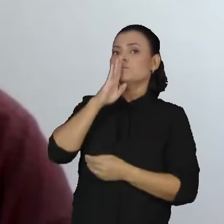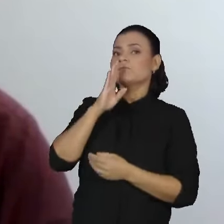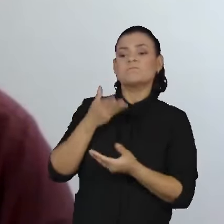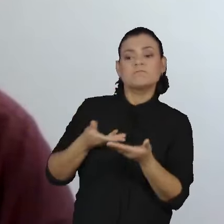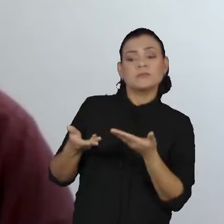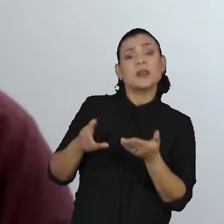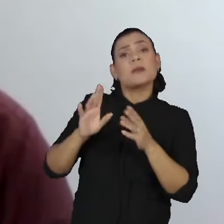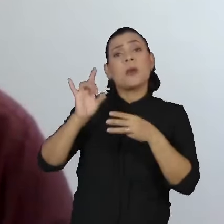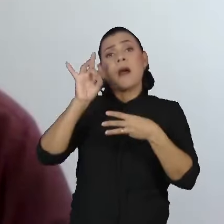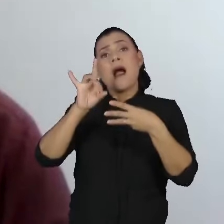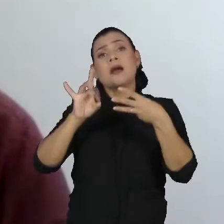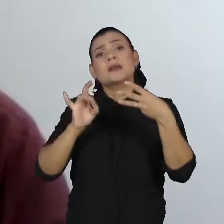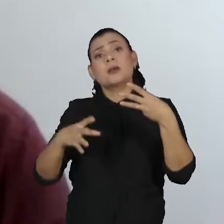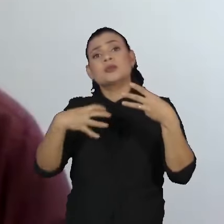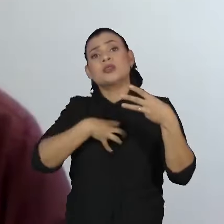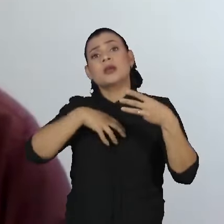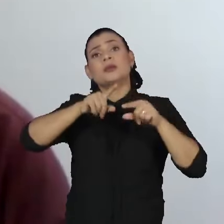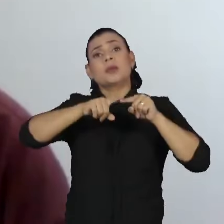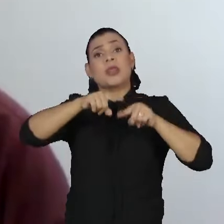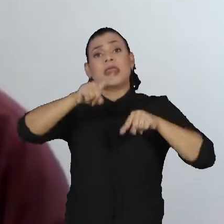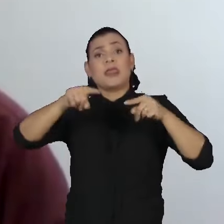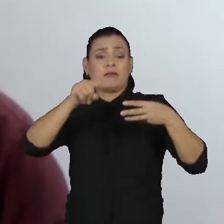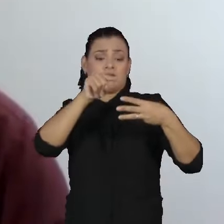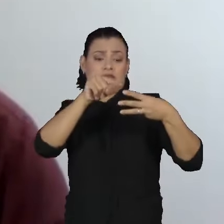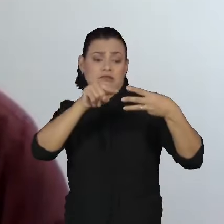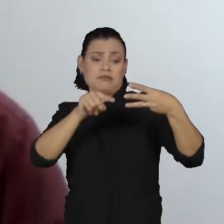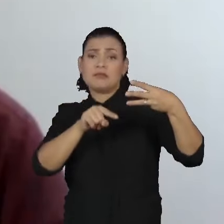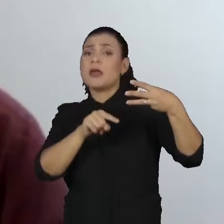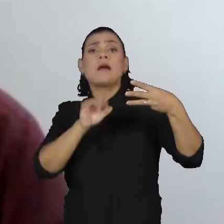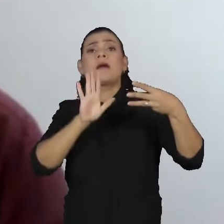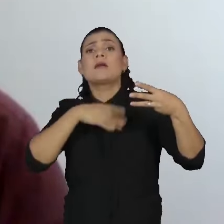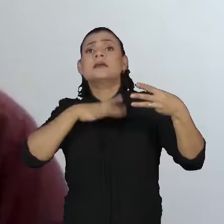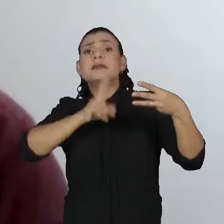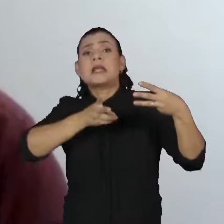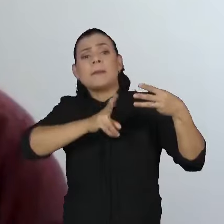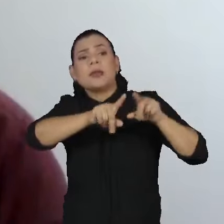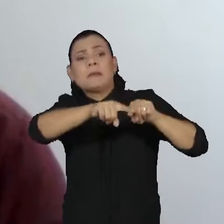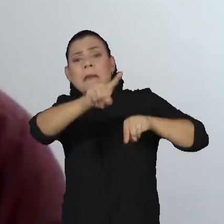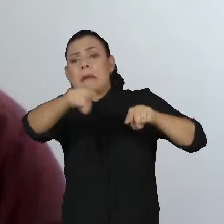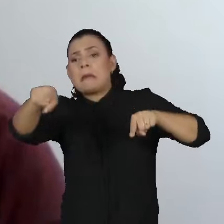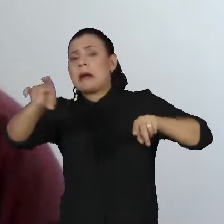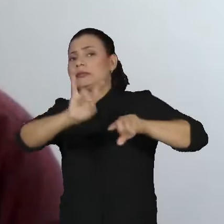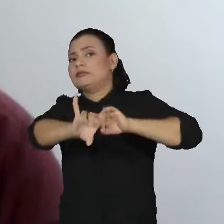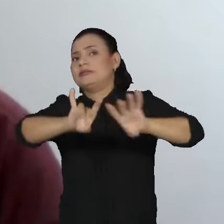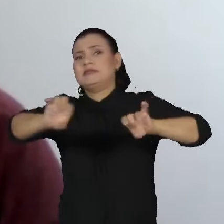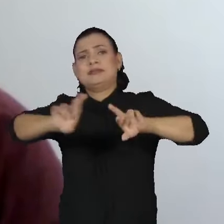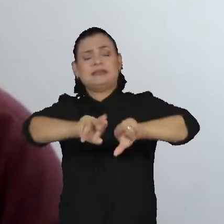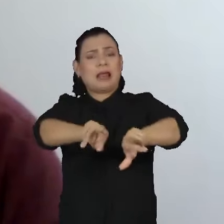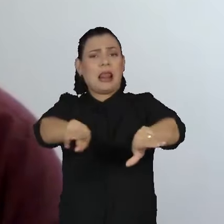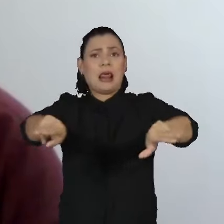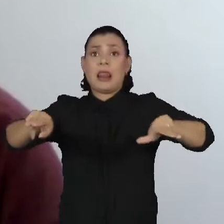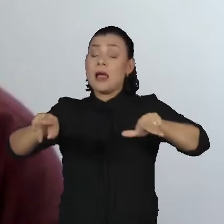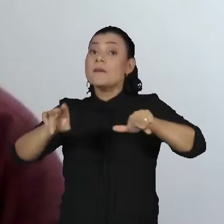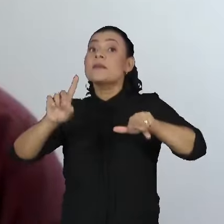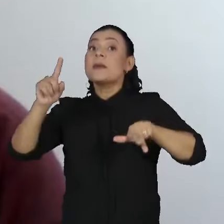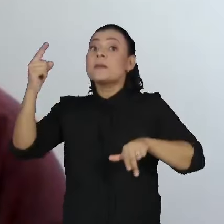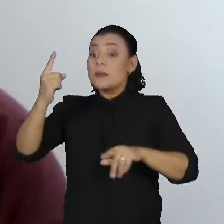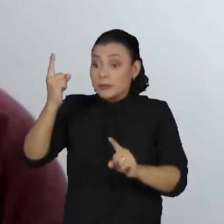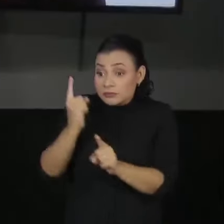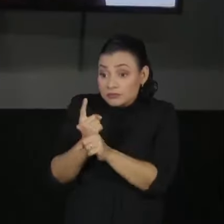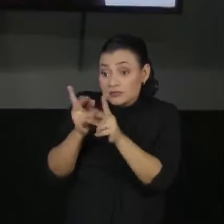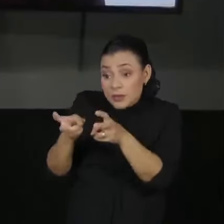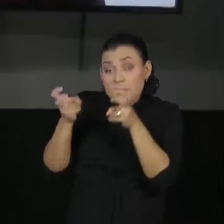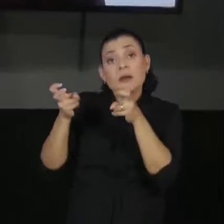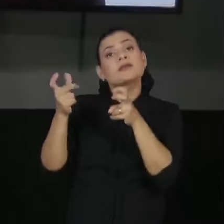independentemente do diagnóstico e do nível. E é interessante que a gente olhe primeiro para esse sujeito, para a partir desse olhar, a gente pensar nos apoios que